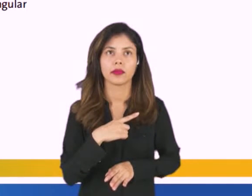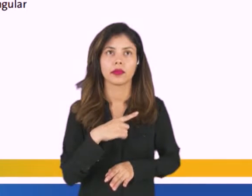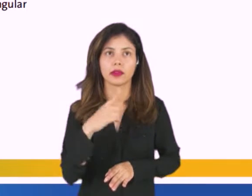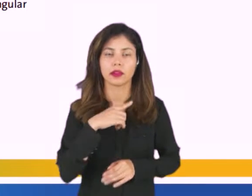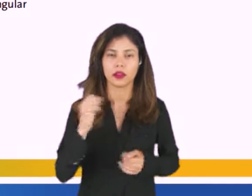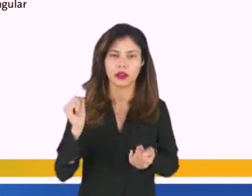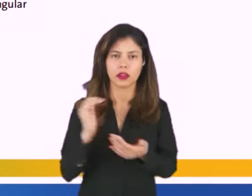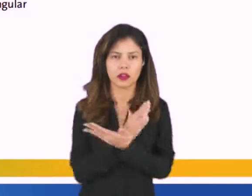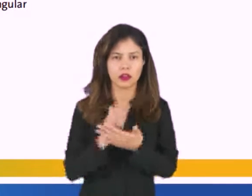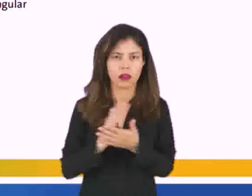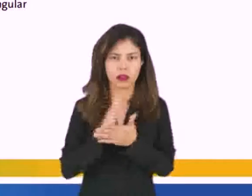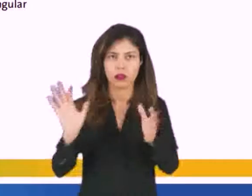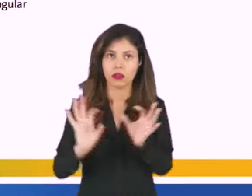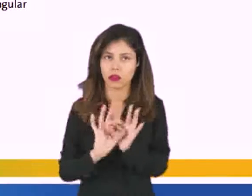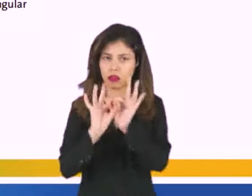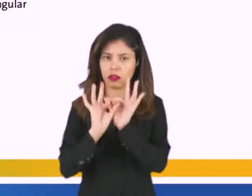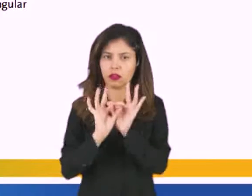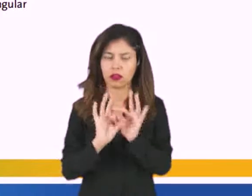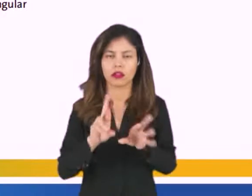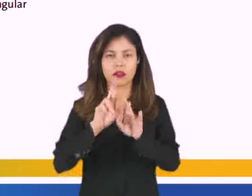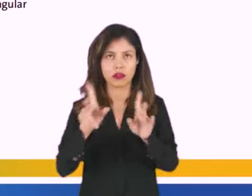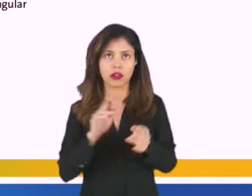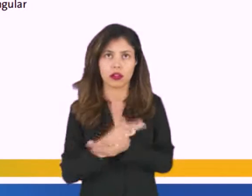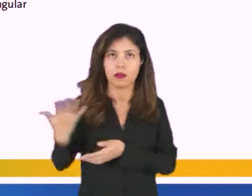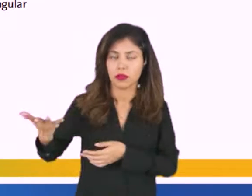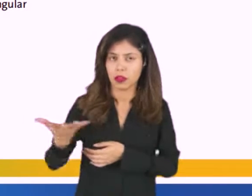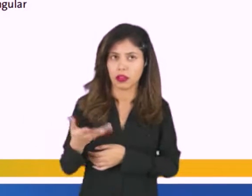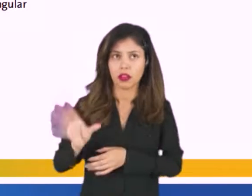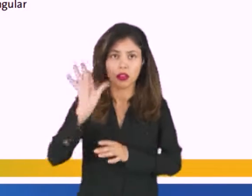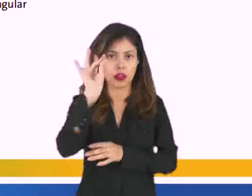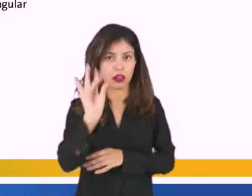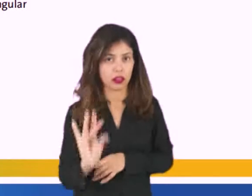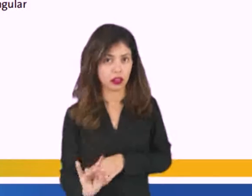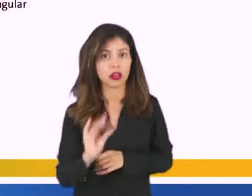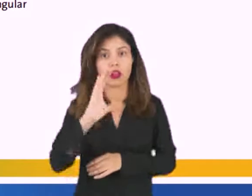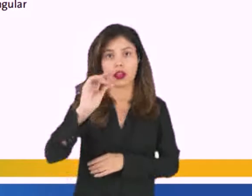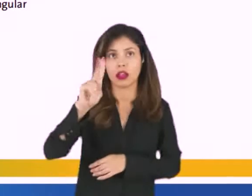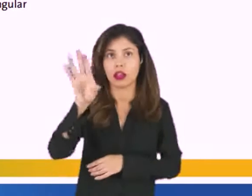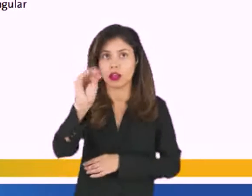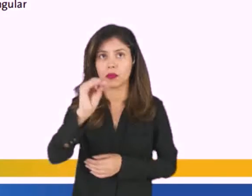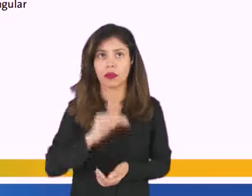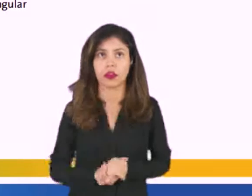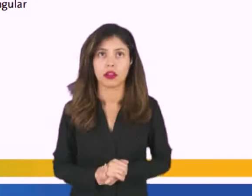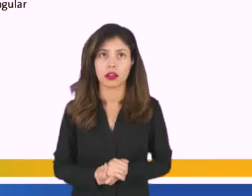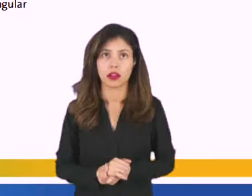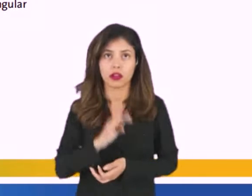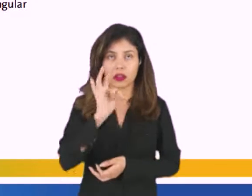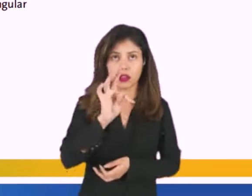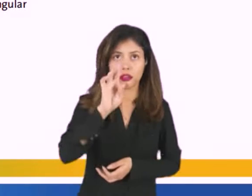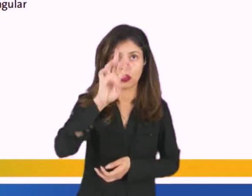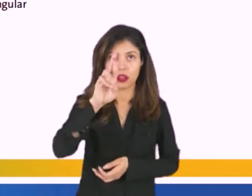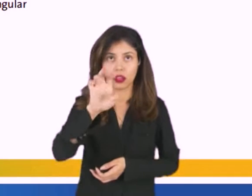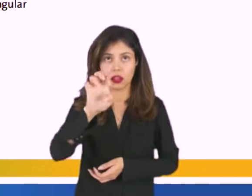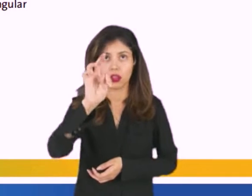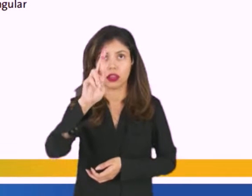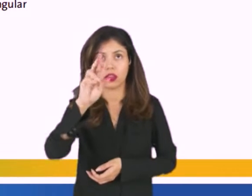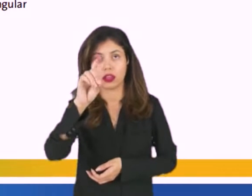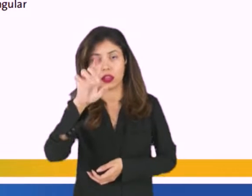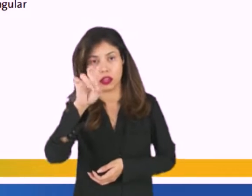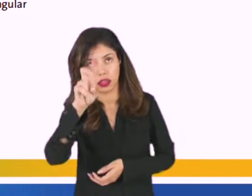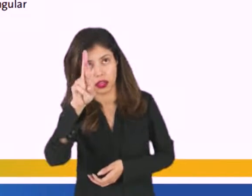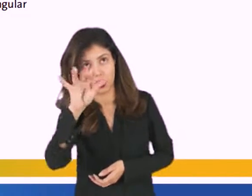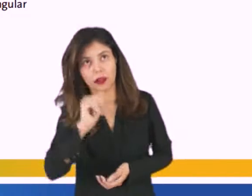existem algumas formas de ligações e a ligação básica entre carbono e hidrogênio é tetraédrica, como você